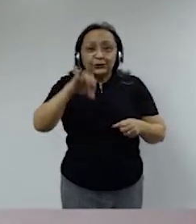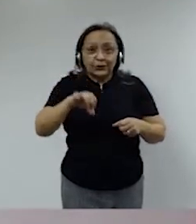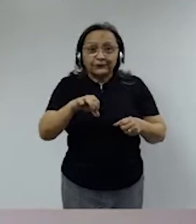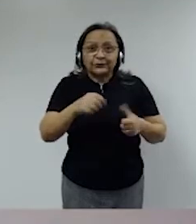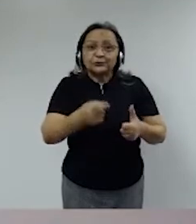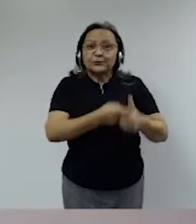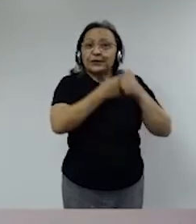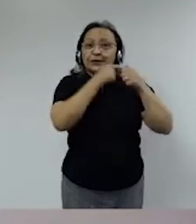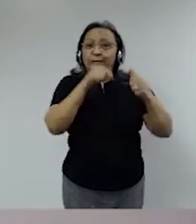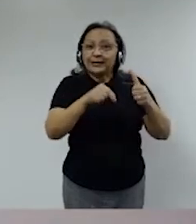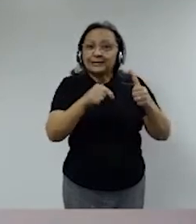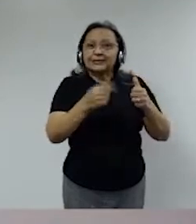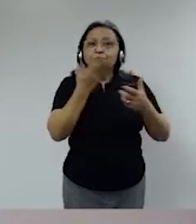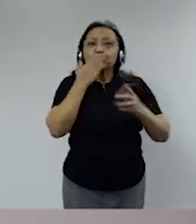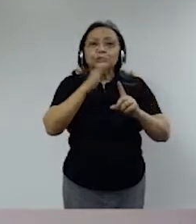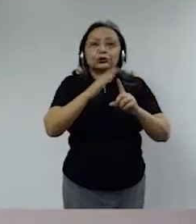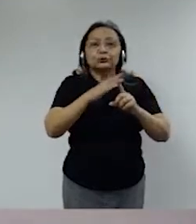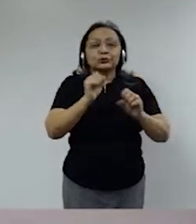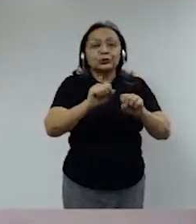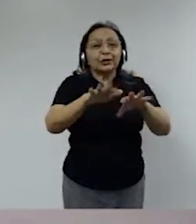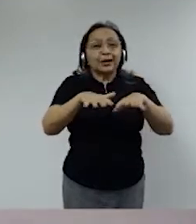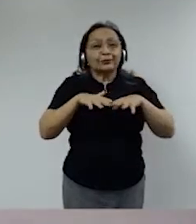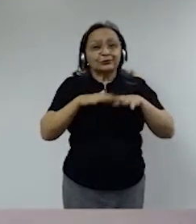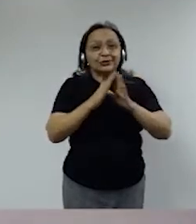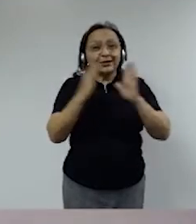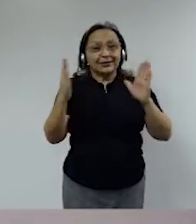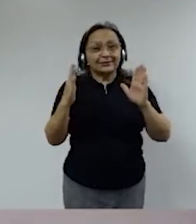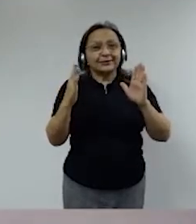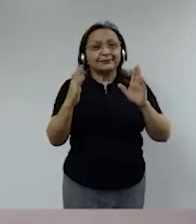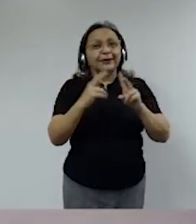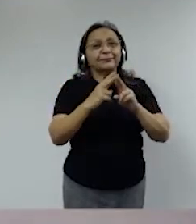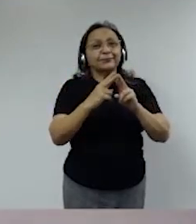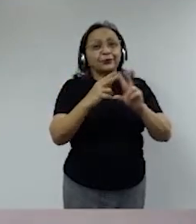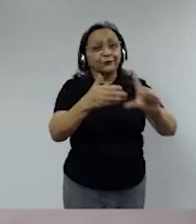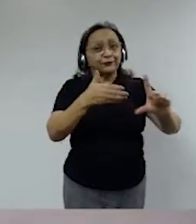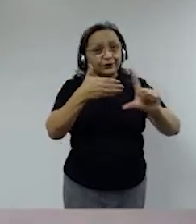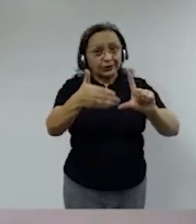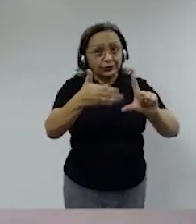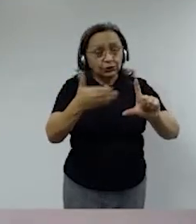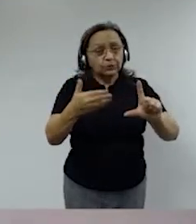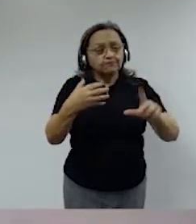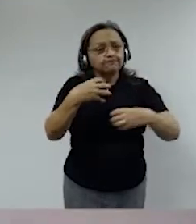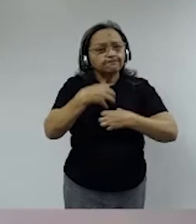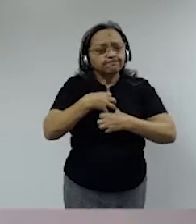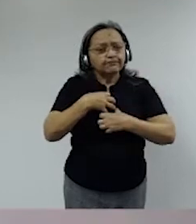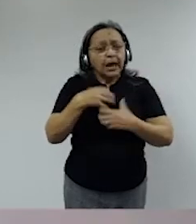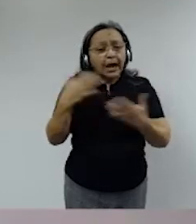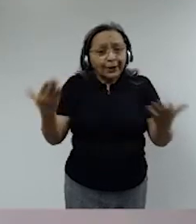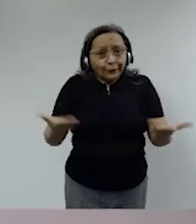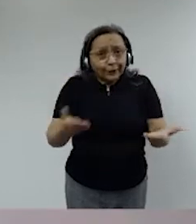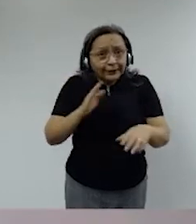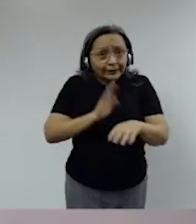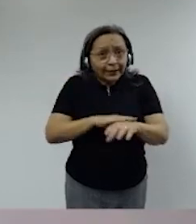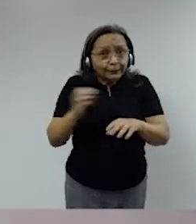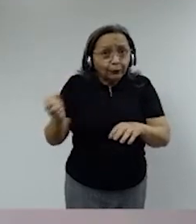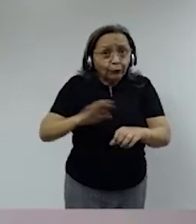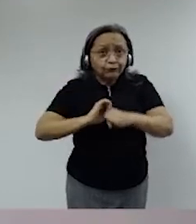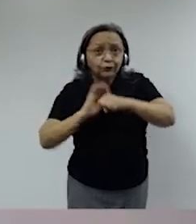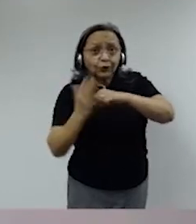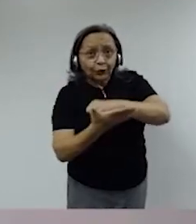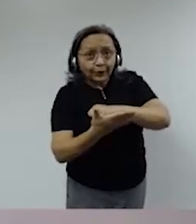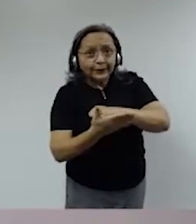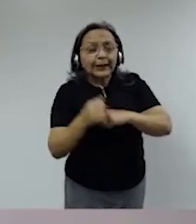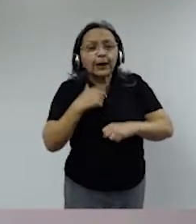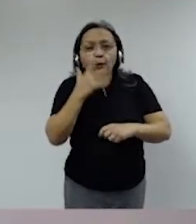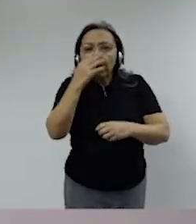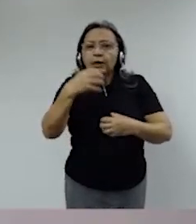custódia, reafirmando a excepcionalidade da prisão, etc., me parece que nós teríamos que buscar algum mecanismo, não